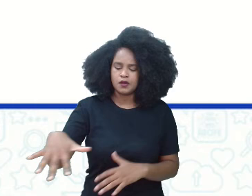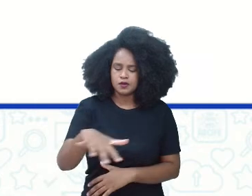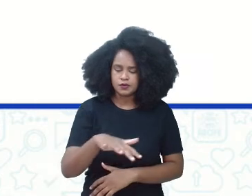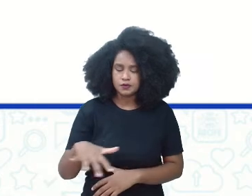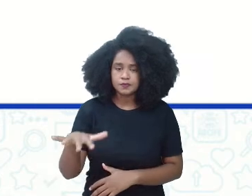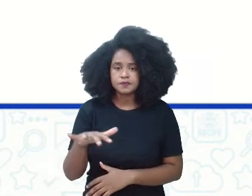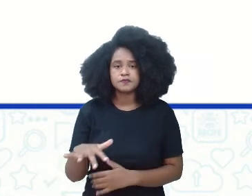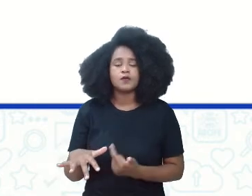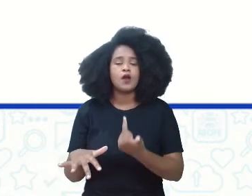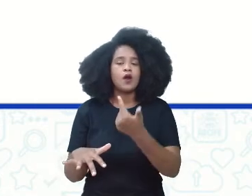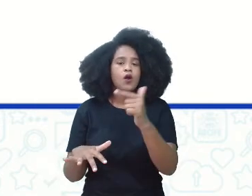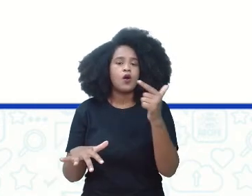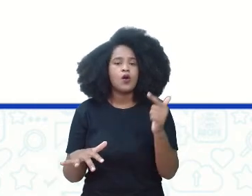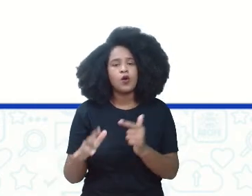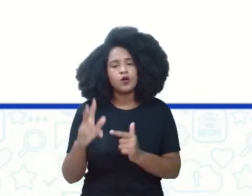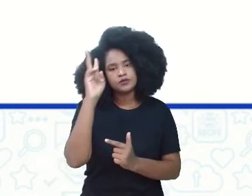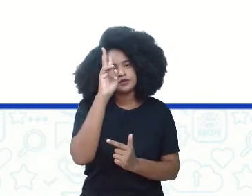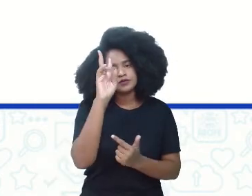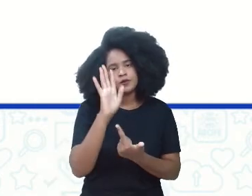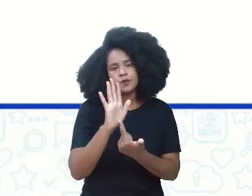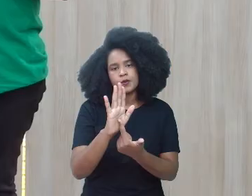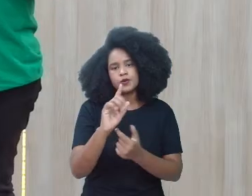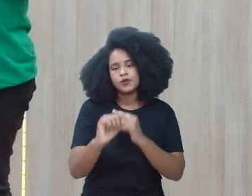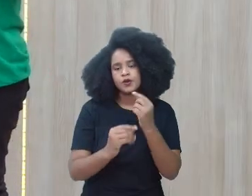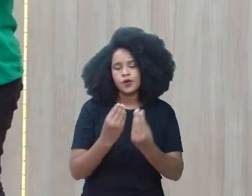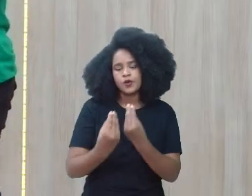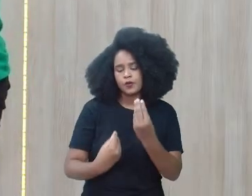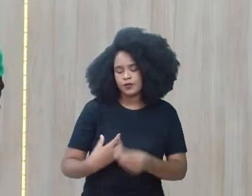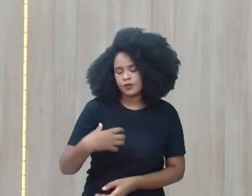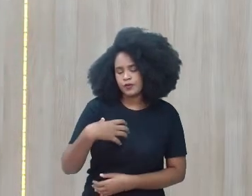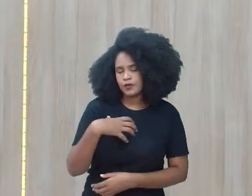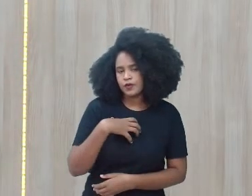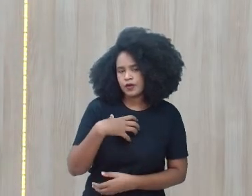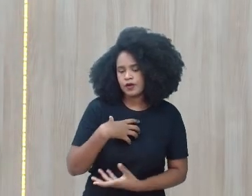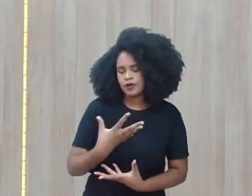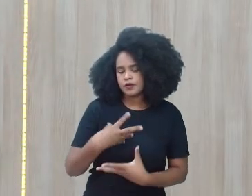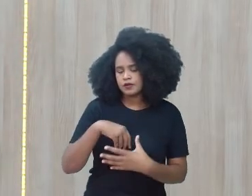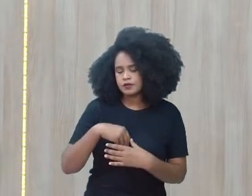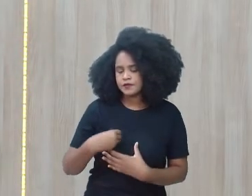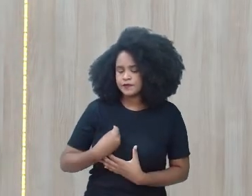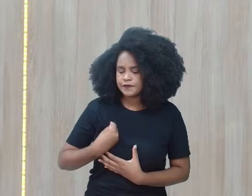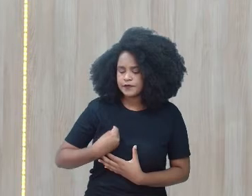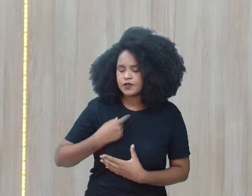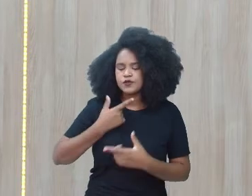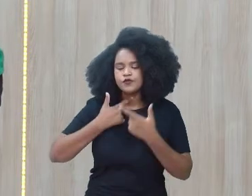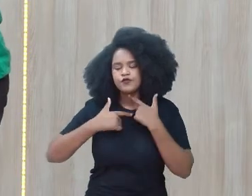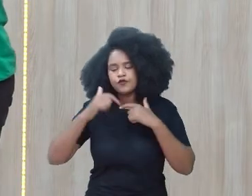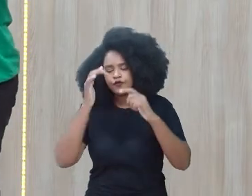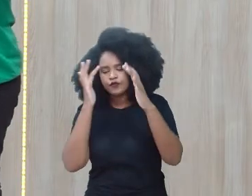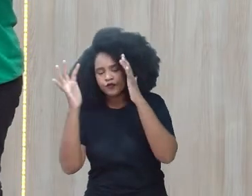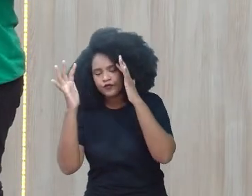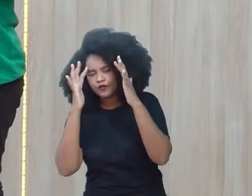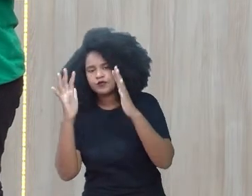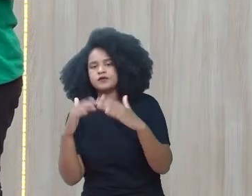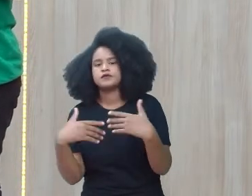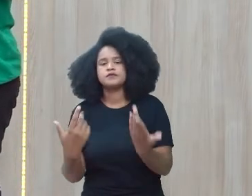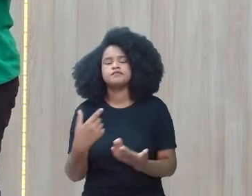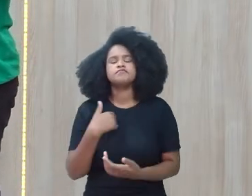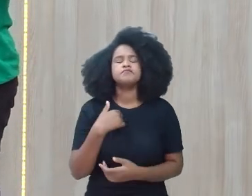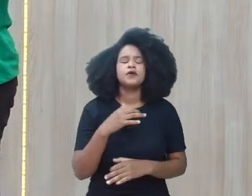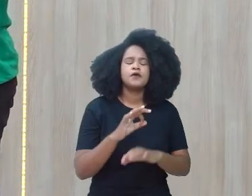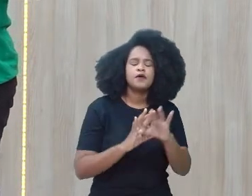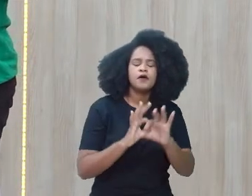vidas, sobre seus desejos. E quando eu preparo essa aula para vocês, aí eu começo a pensar em